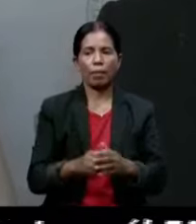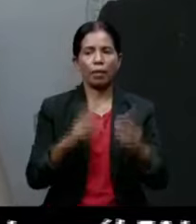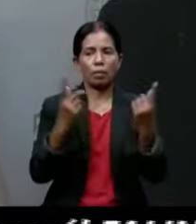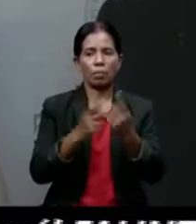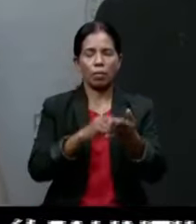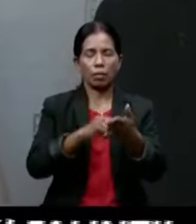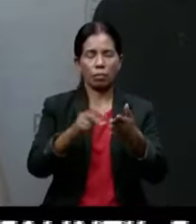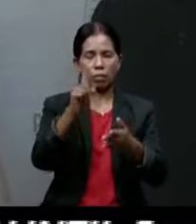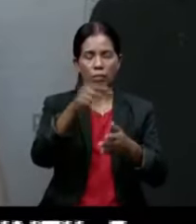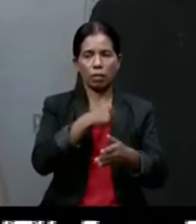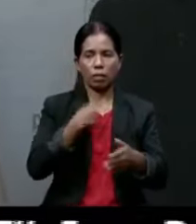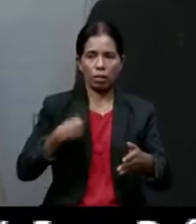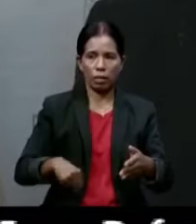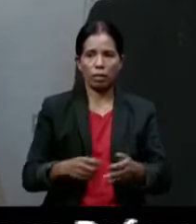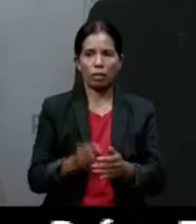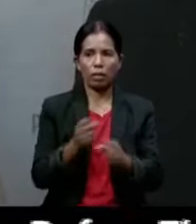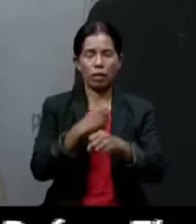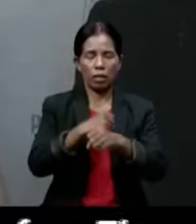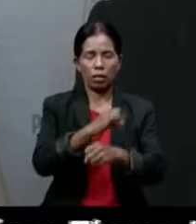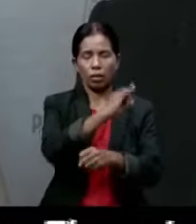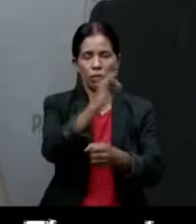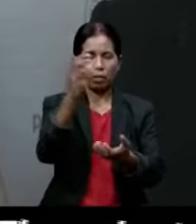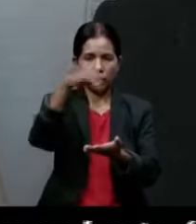a China. Alo investimento, área